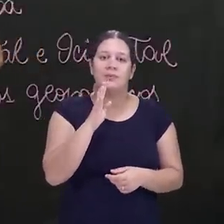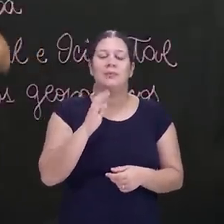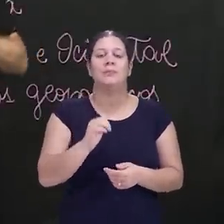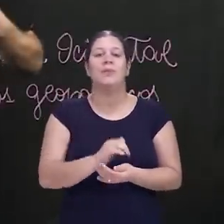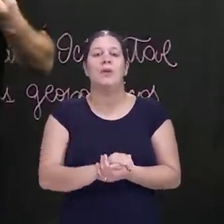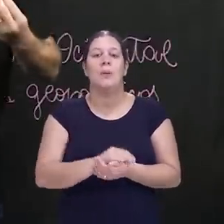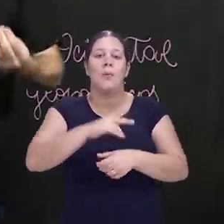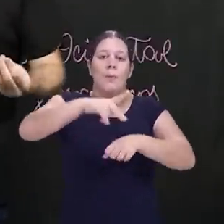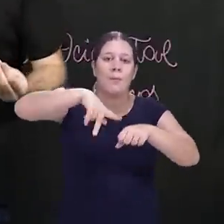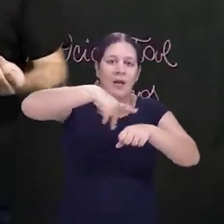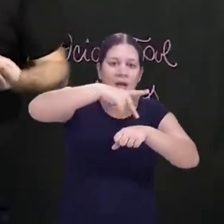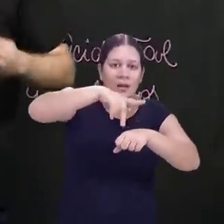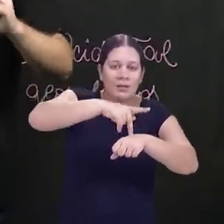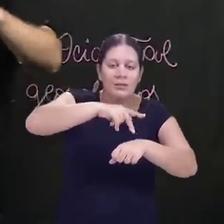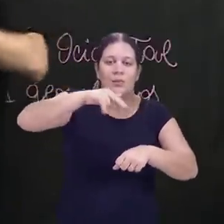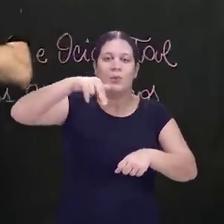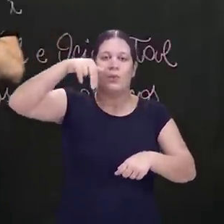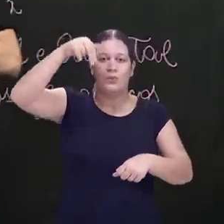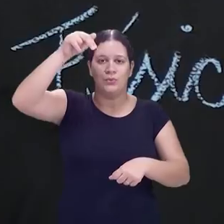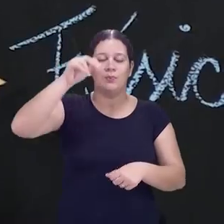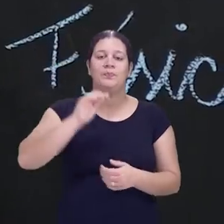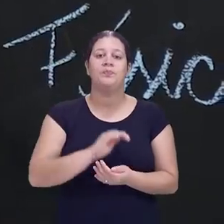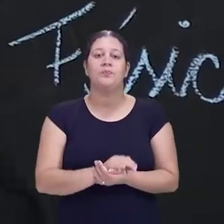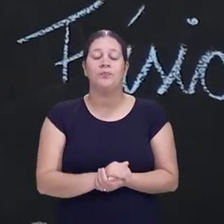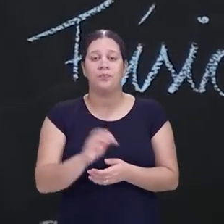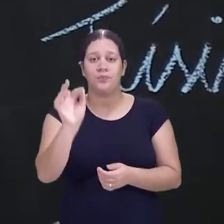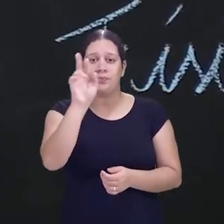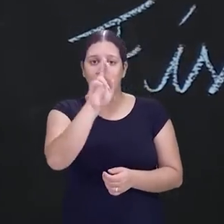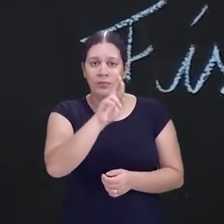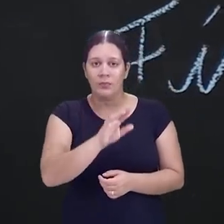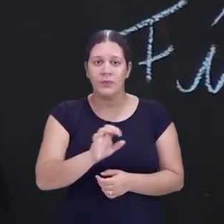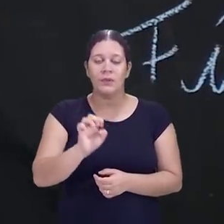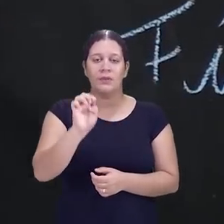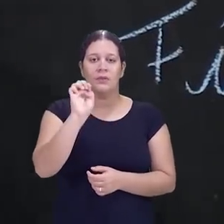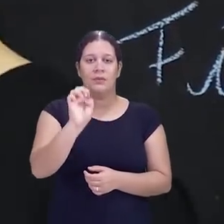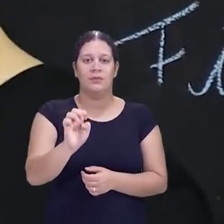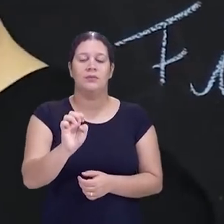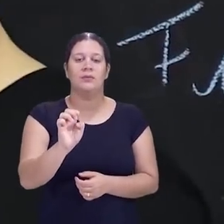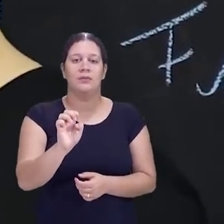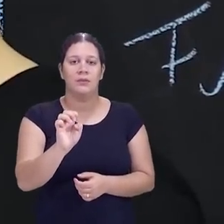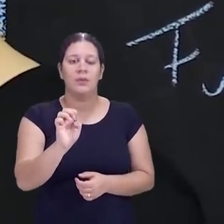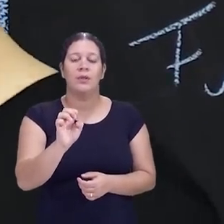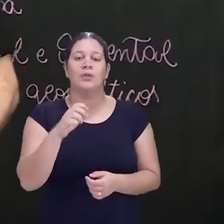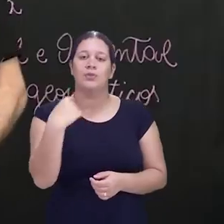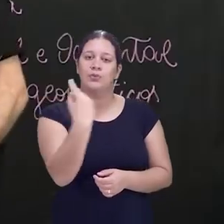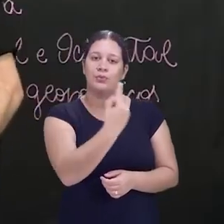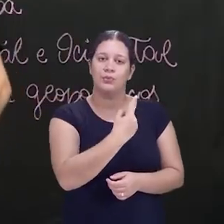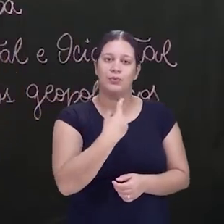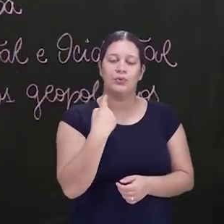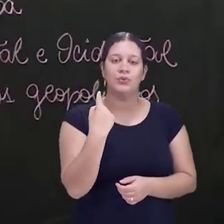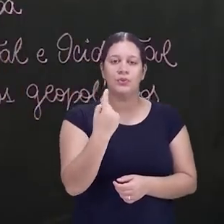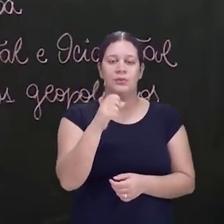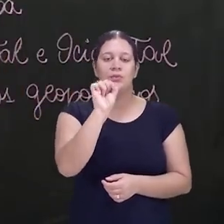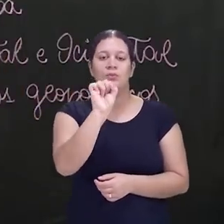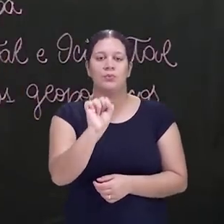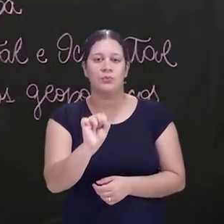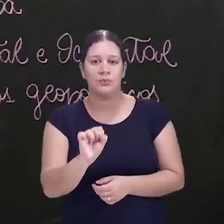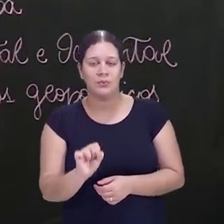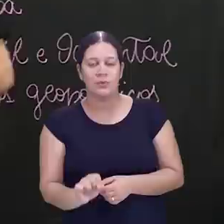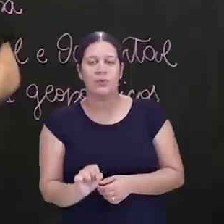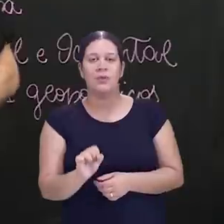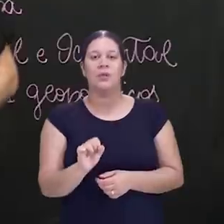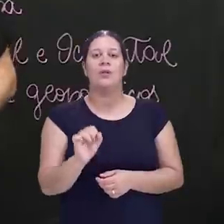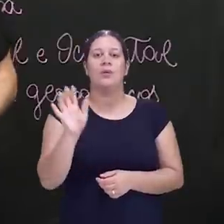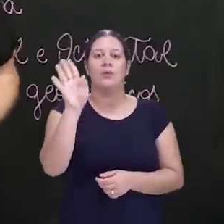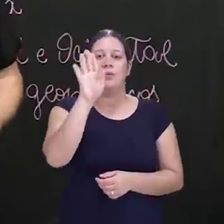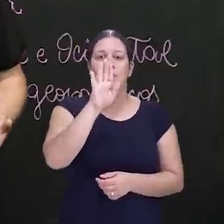ou países nórdicos, ok? Se nessa região, então, temos a Europa Setentrional, ao sul, obviamente, temos,